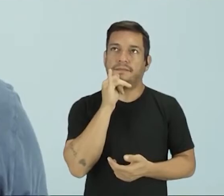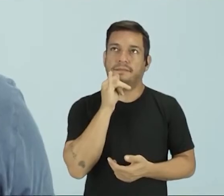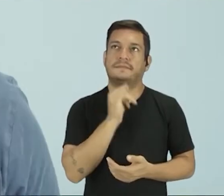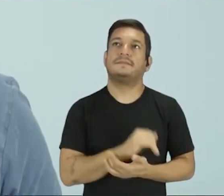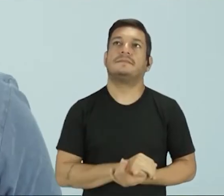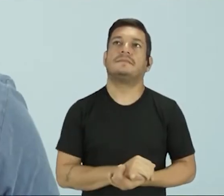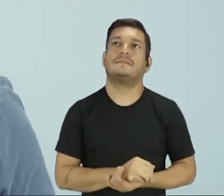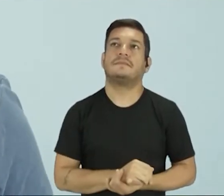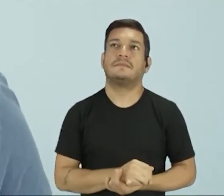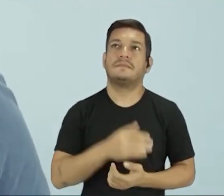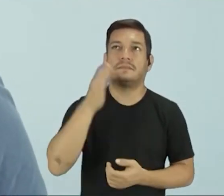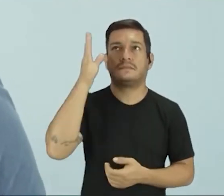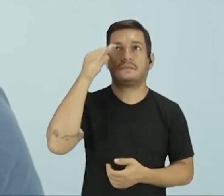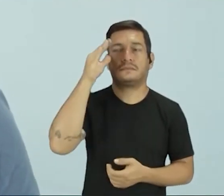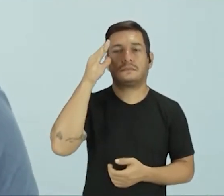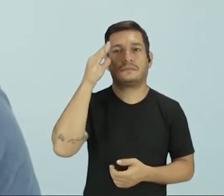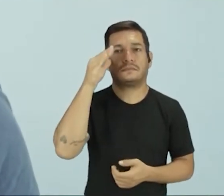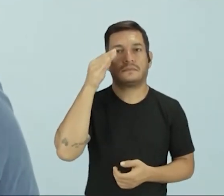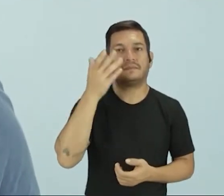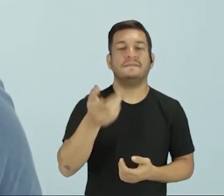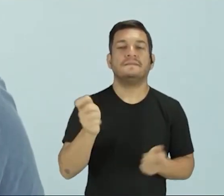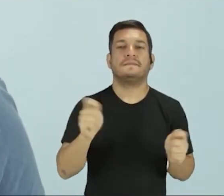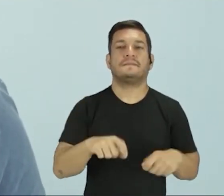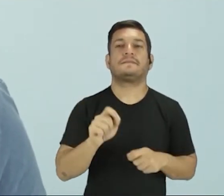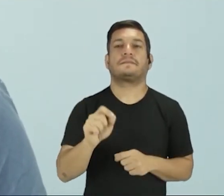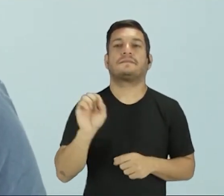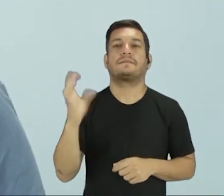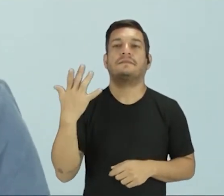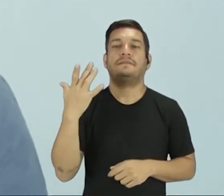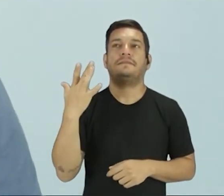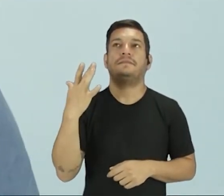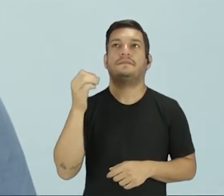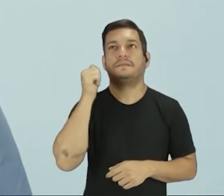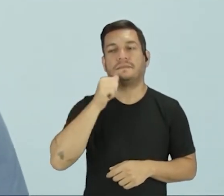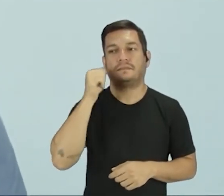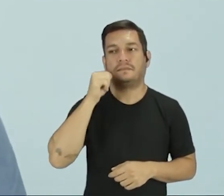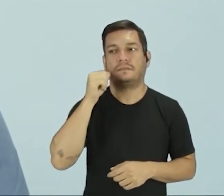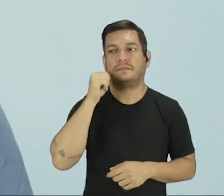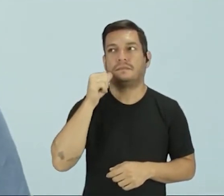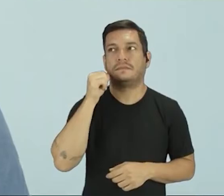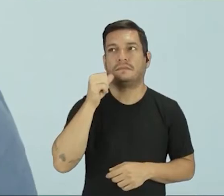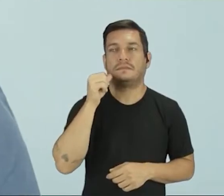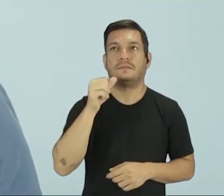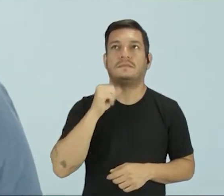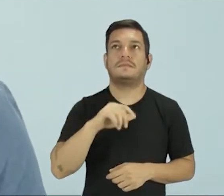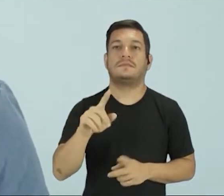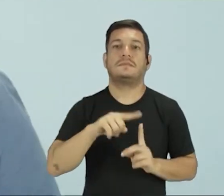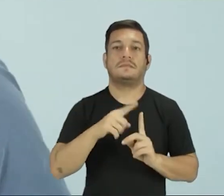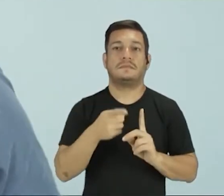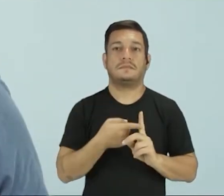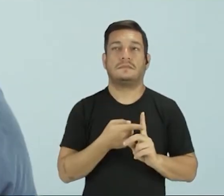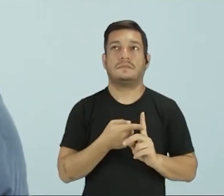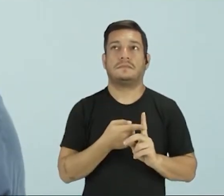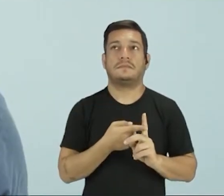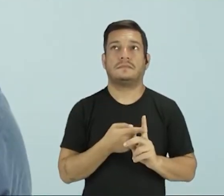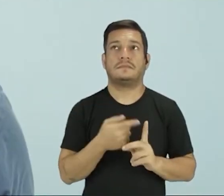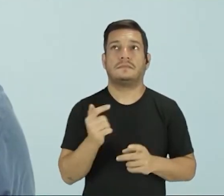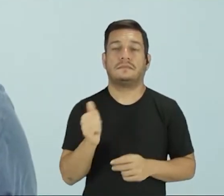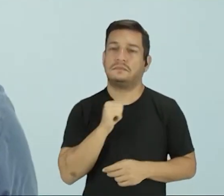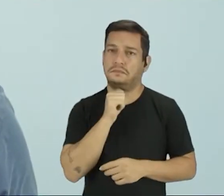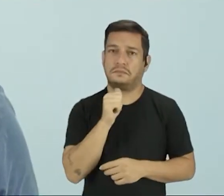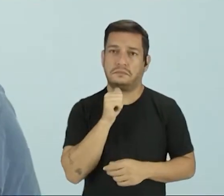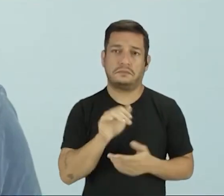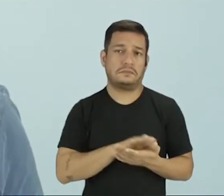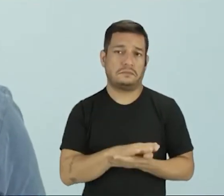né, uma curiosidade, é possível acontecer de uma menina, né, engravidar sem nem ter